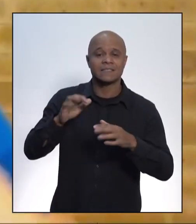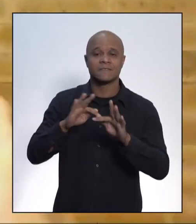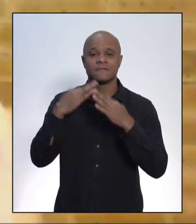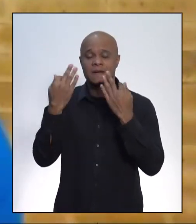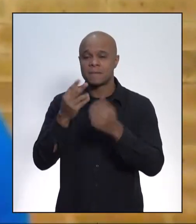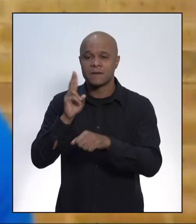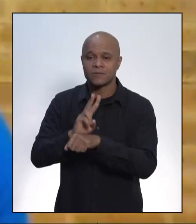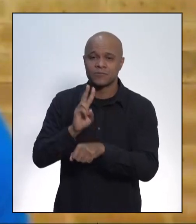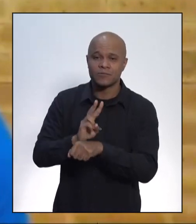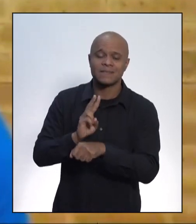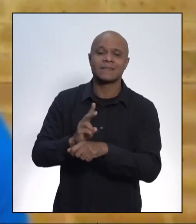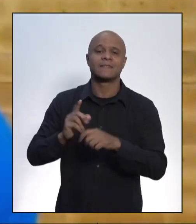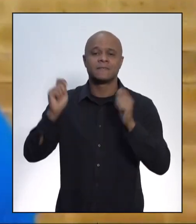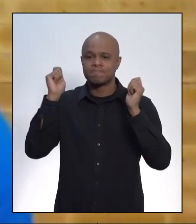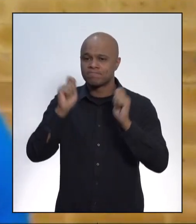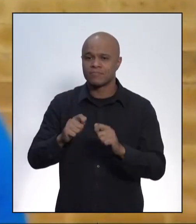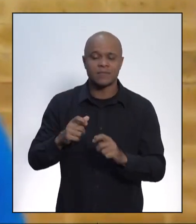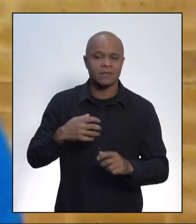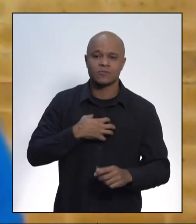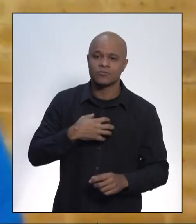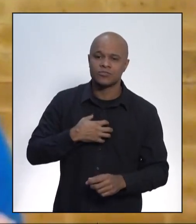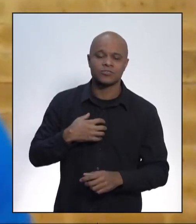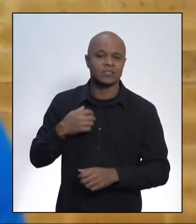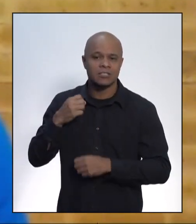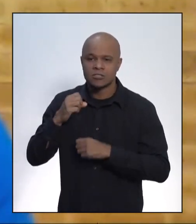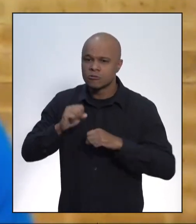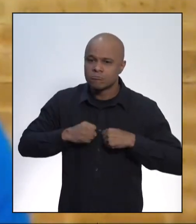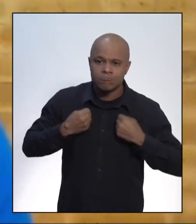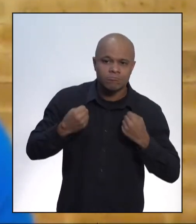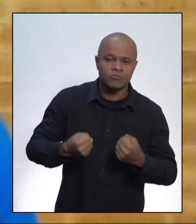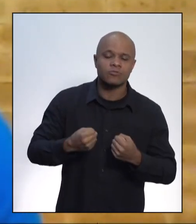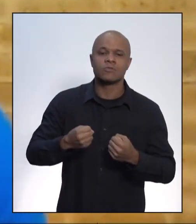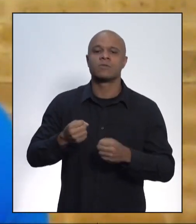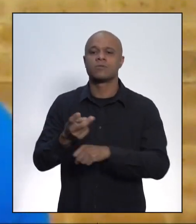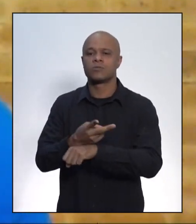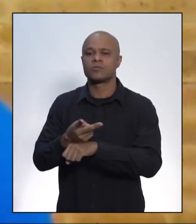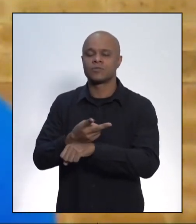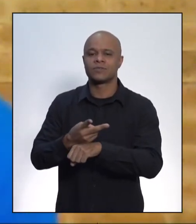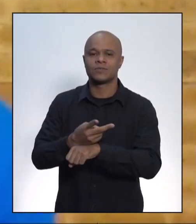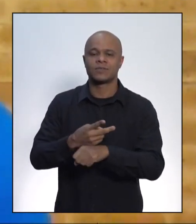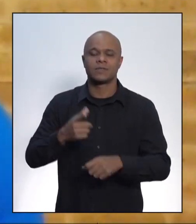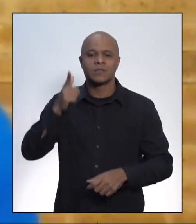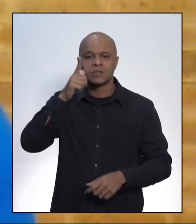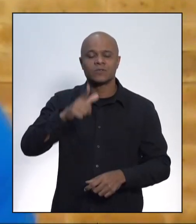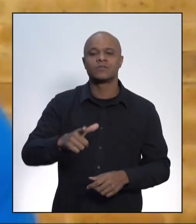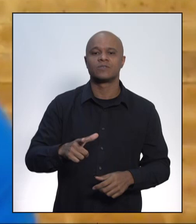um sujeito, ele vai dar um jeito, ele vai correr atrás, seja o que for, para buscar.